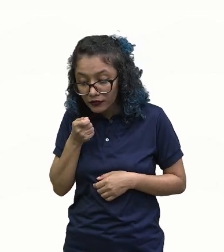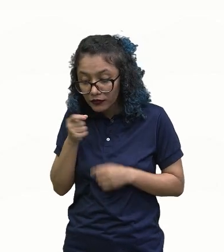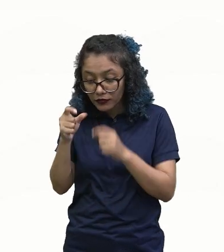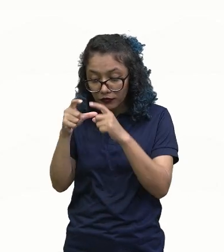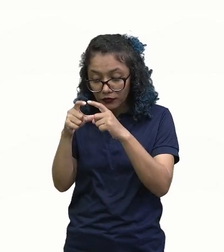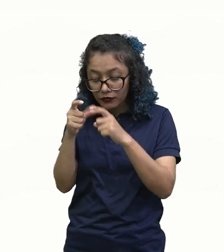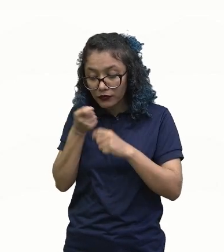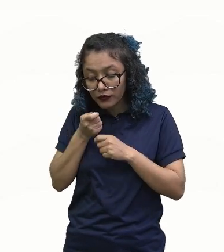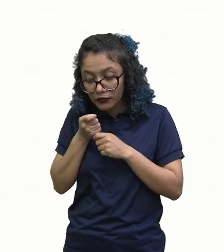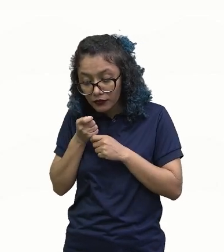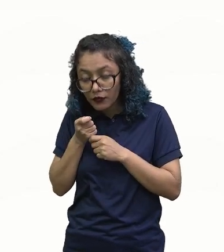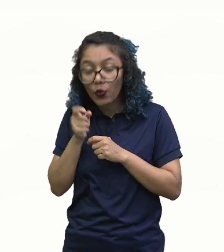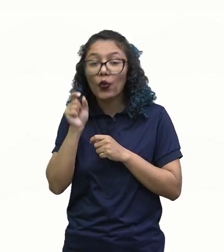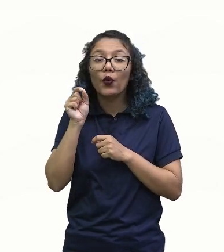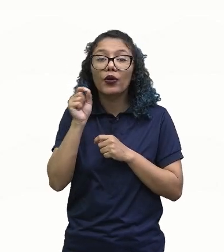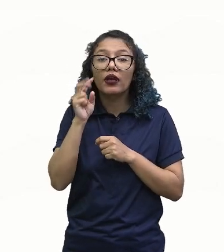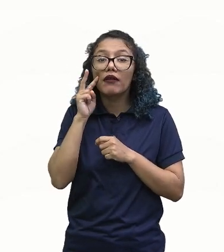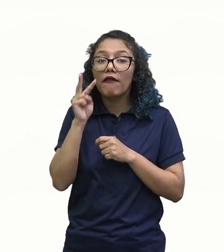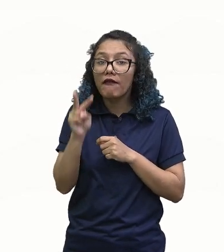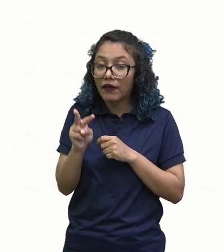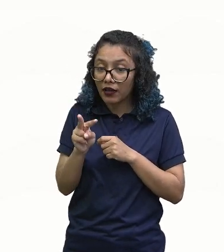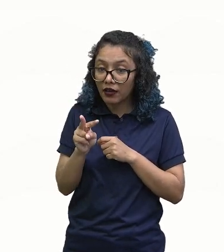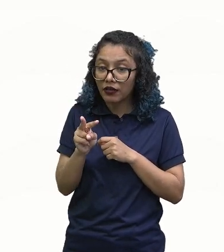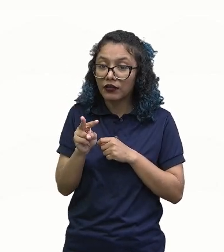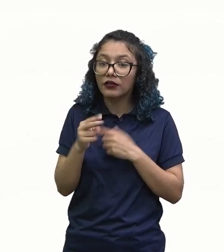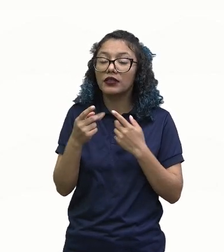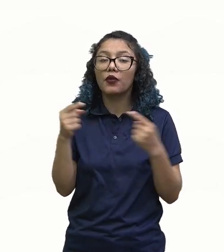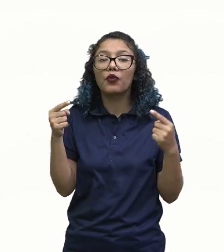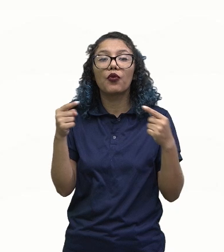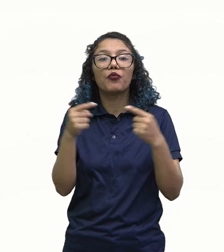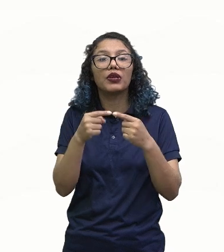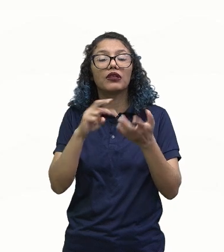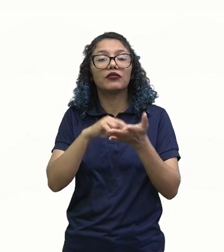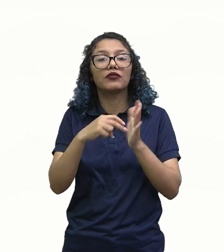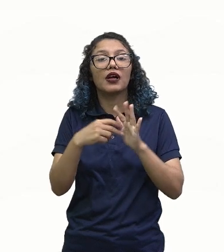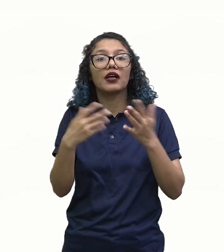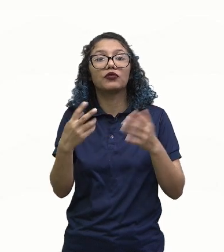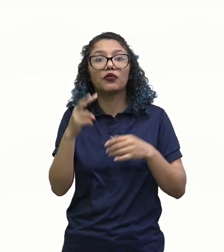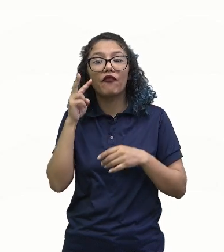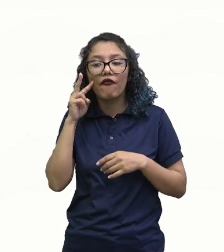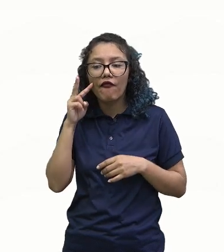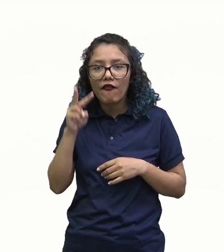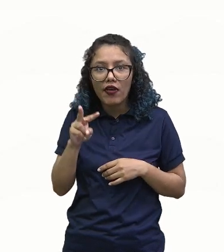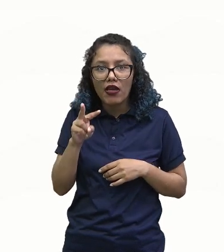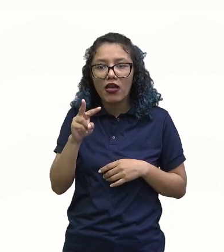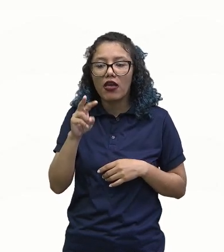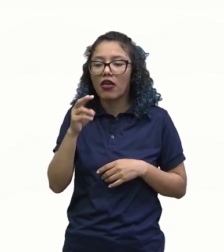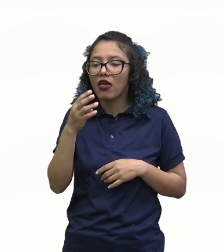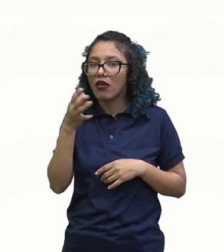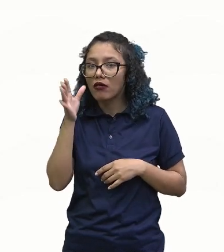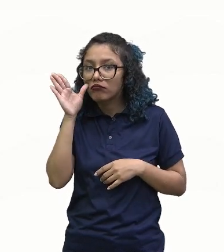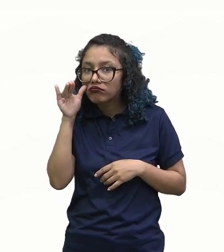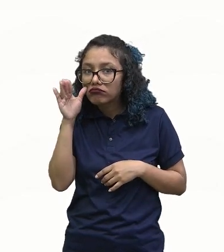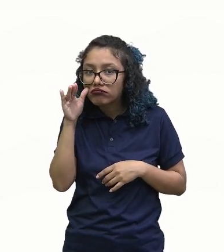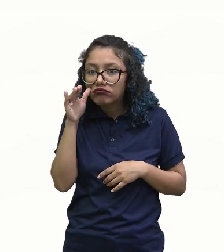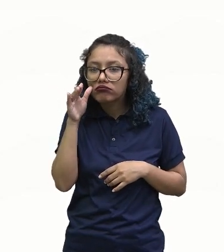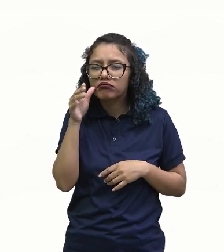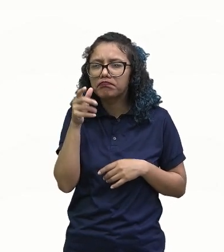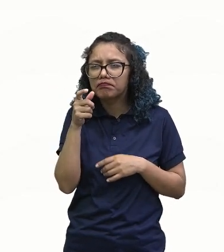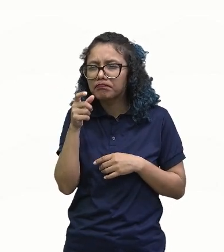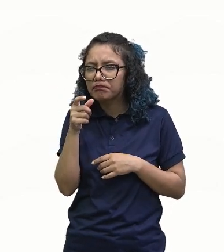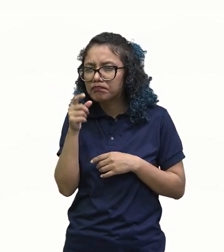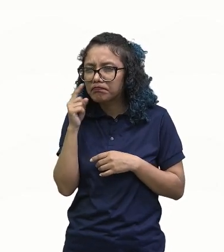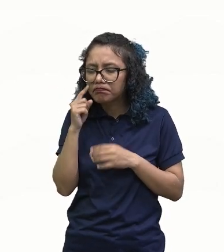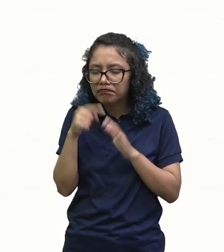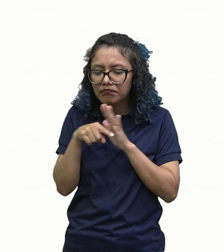seus olhos, então ele está vendo, ele está com o sentido de ver, enxergar alguma coisa. de forma bem minuciosa, né?